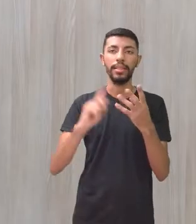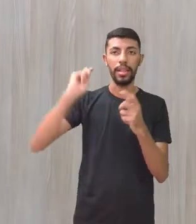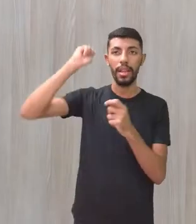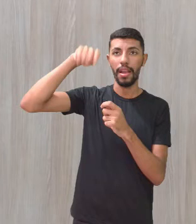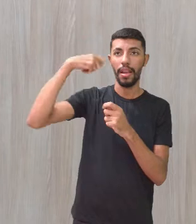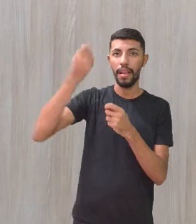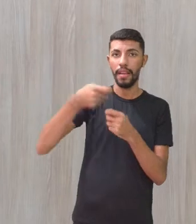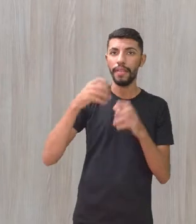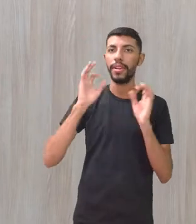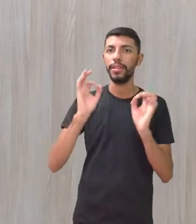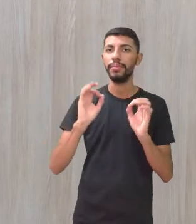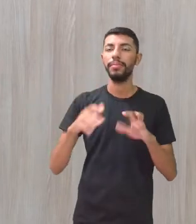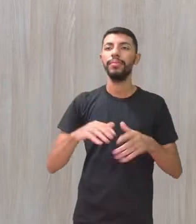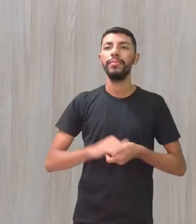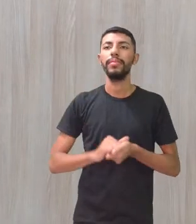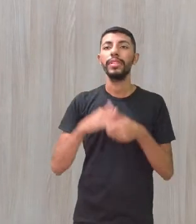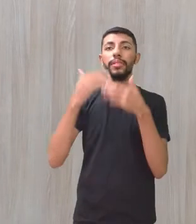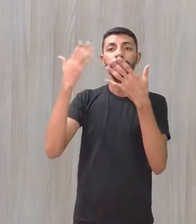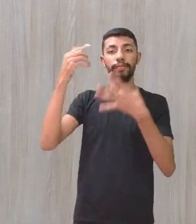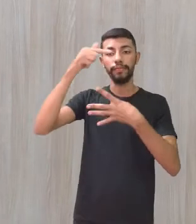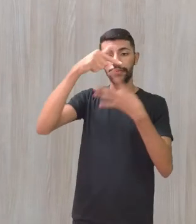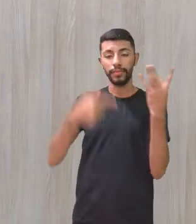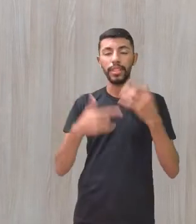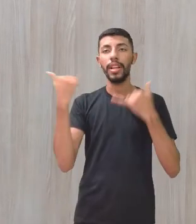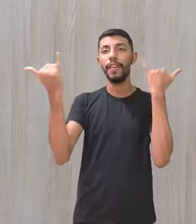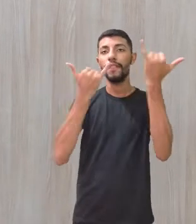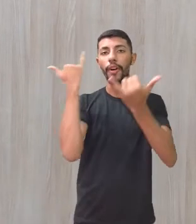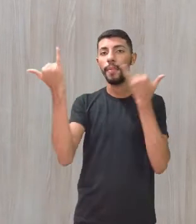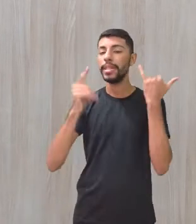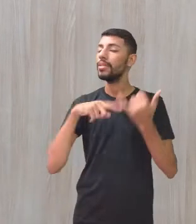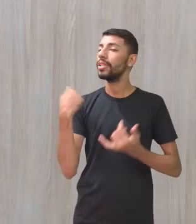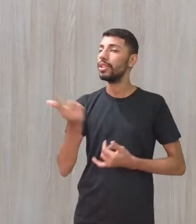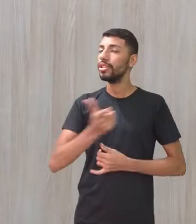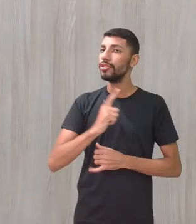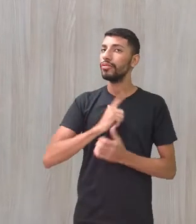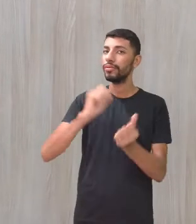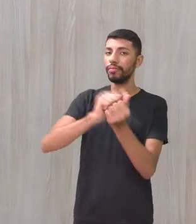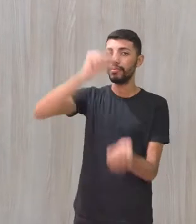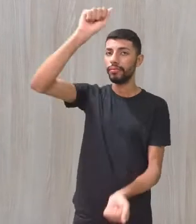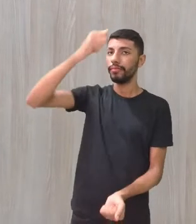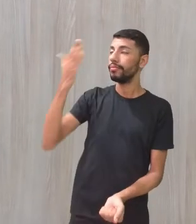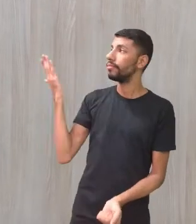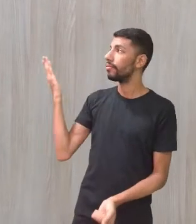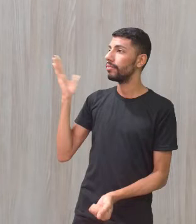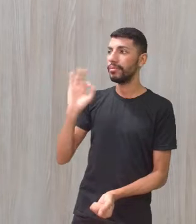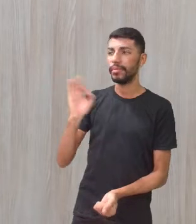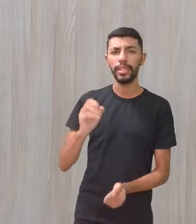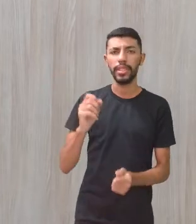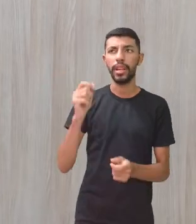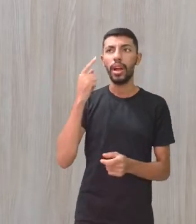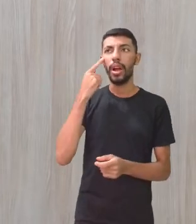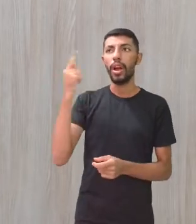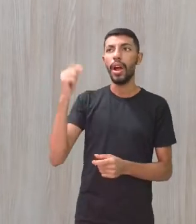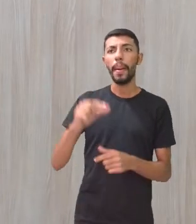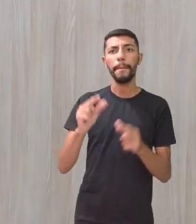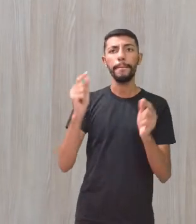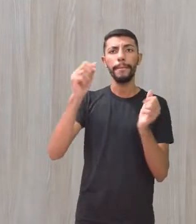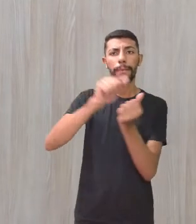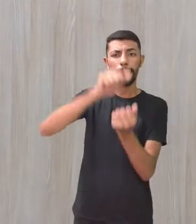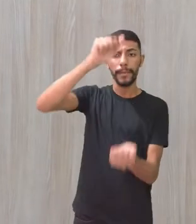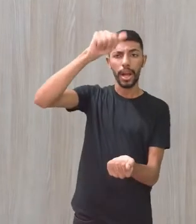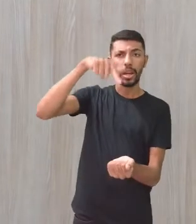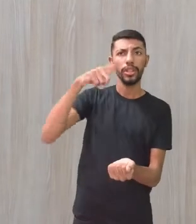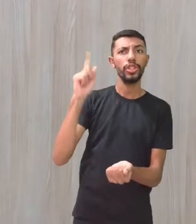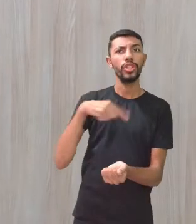as informações que a gente tem nesse cartaz. Então, a gente percebe que em pouco espaço a gente consegue condensar o máximo de